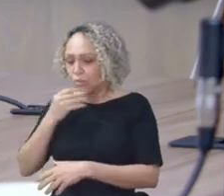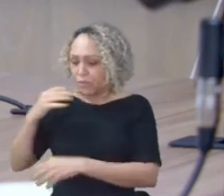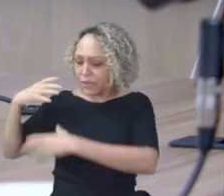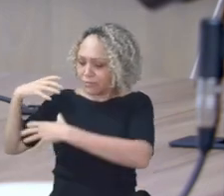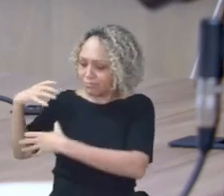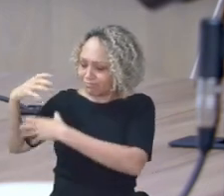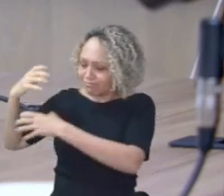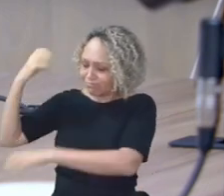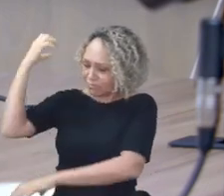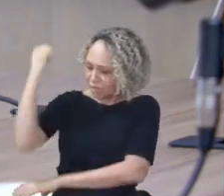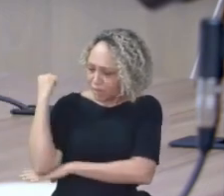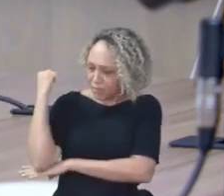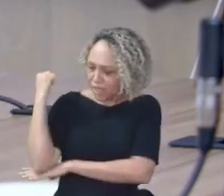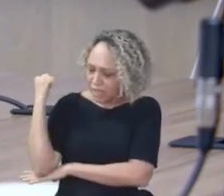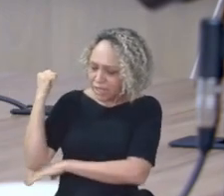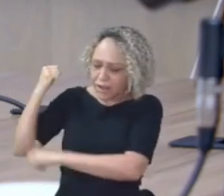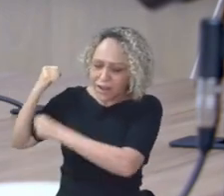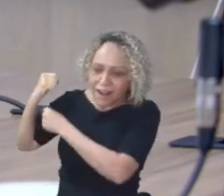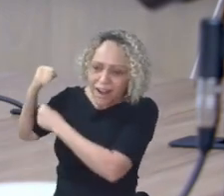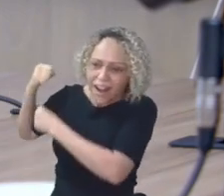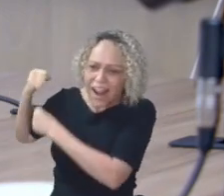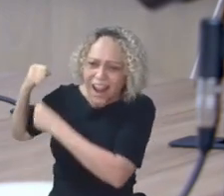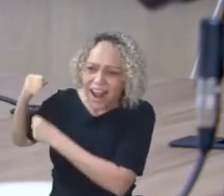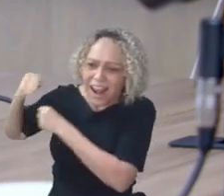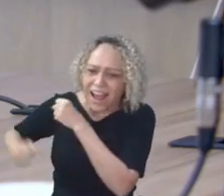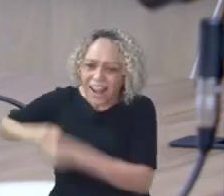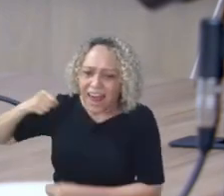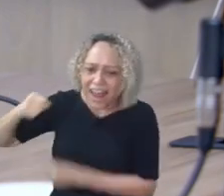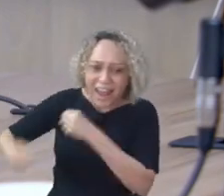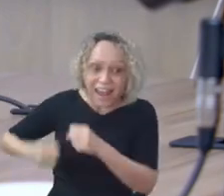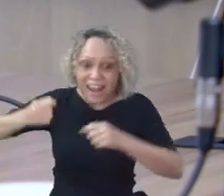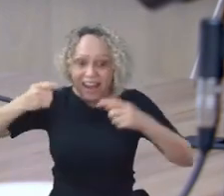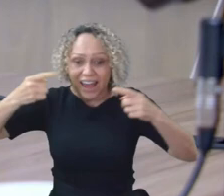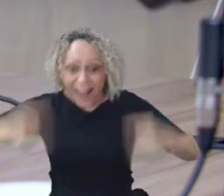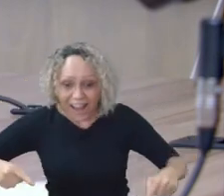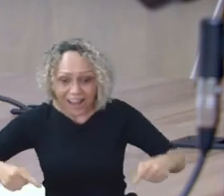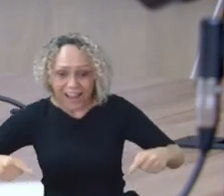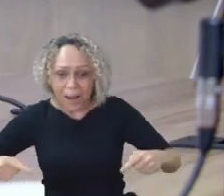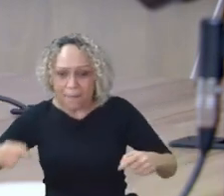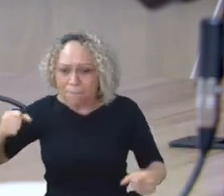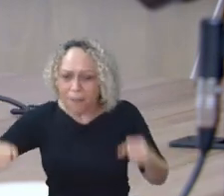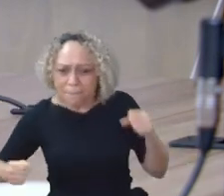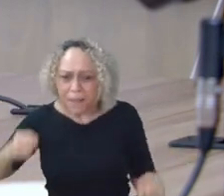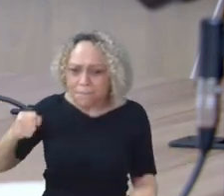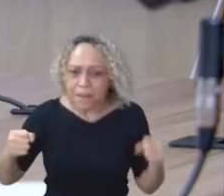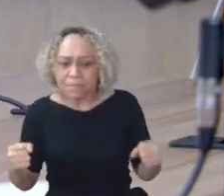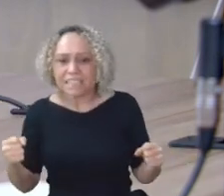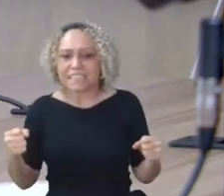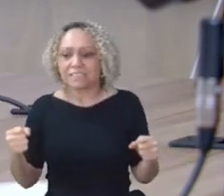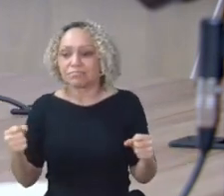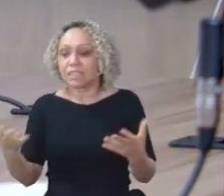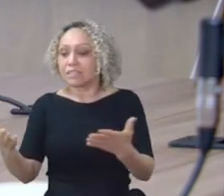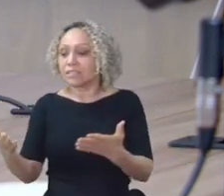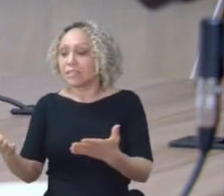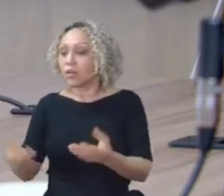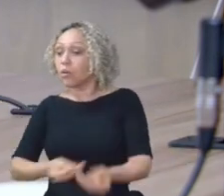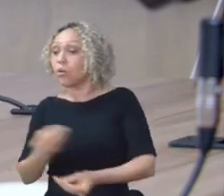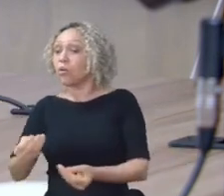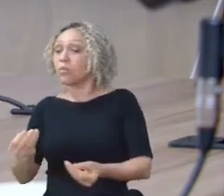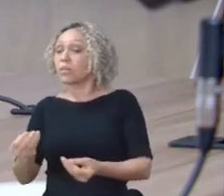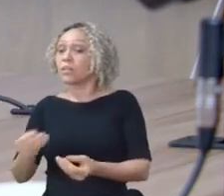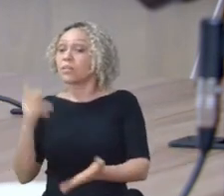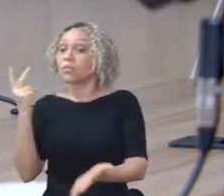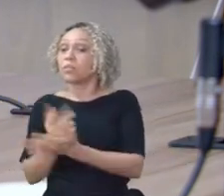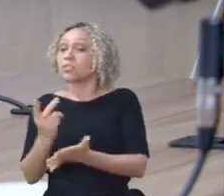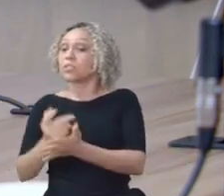que, comunicacionalmente, a gente tem observado que os povos indígenas são barreiras,